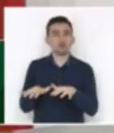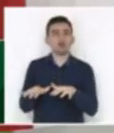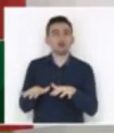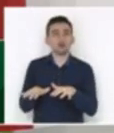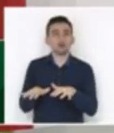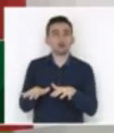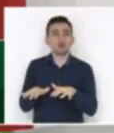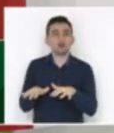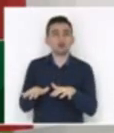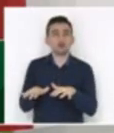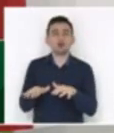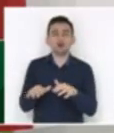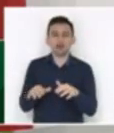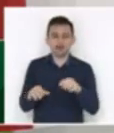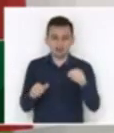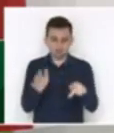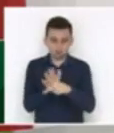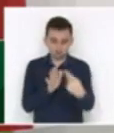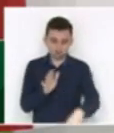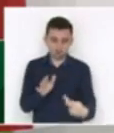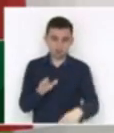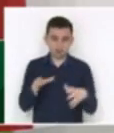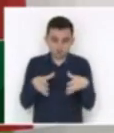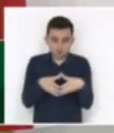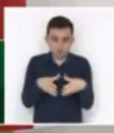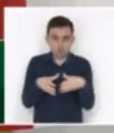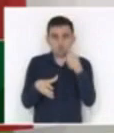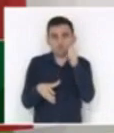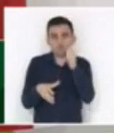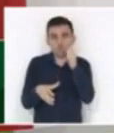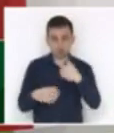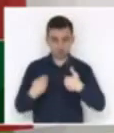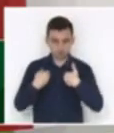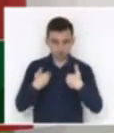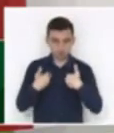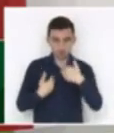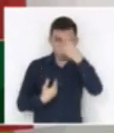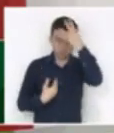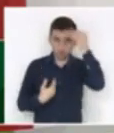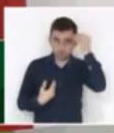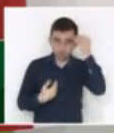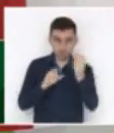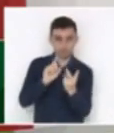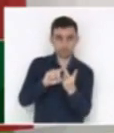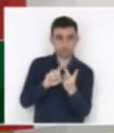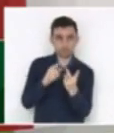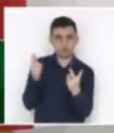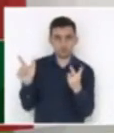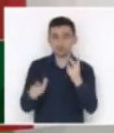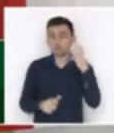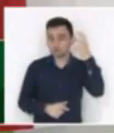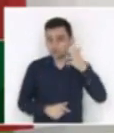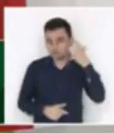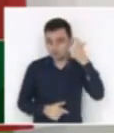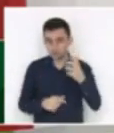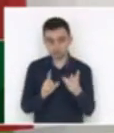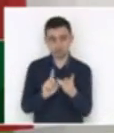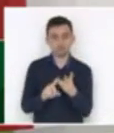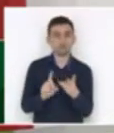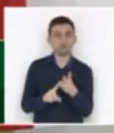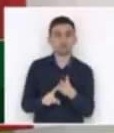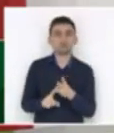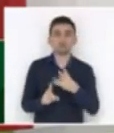feminina, formada aqui nesta casa, por mim, deputada Luciane, pela deputada Ana Paula Lima, pela